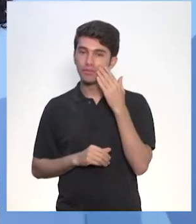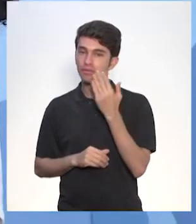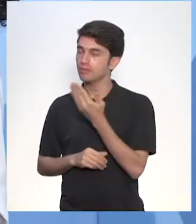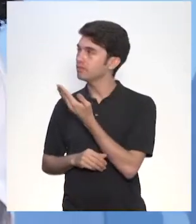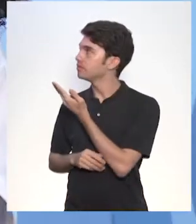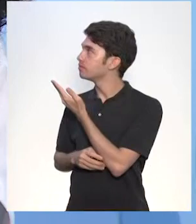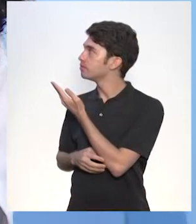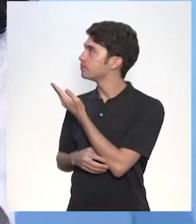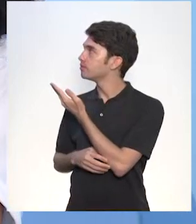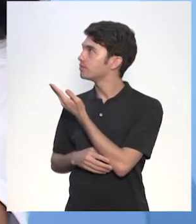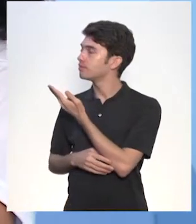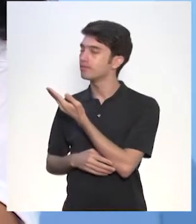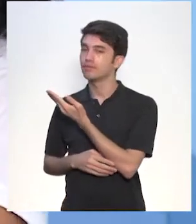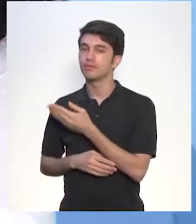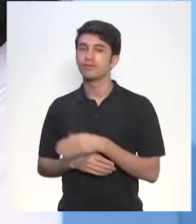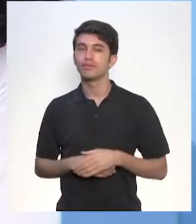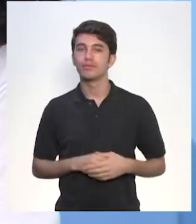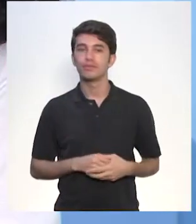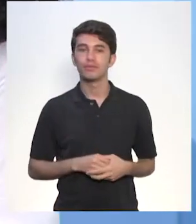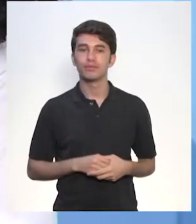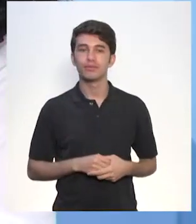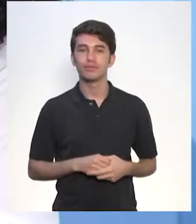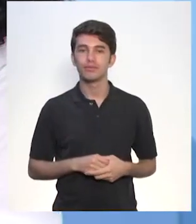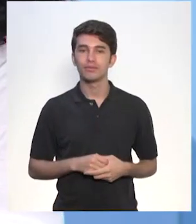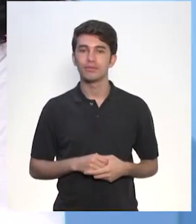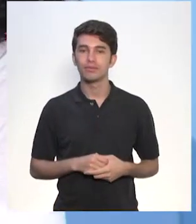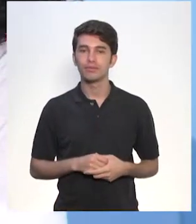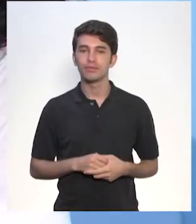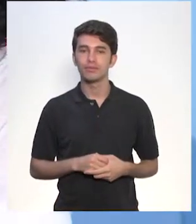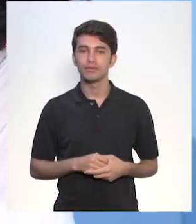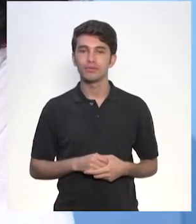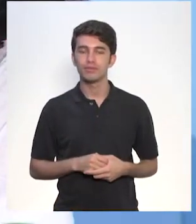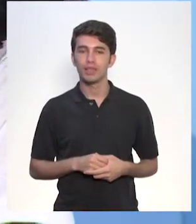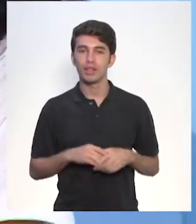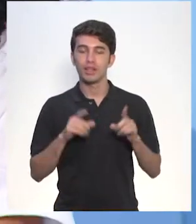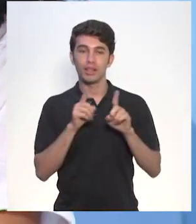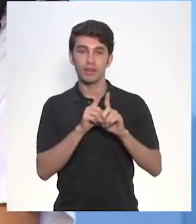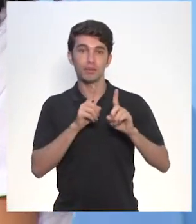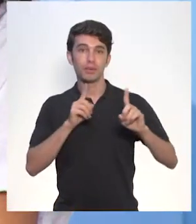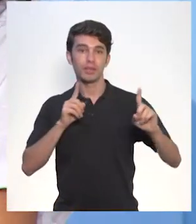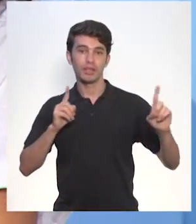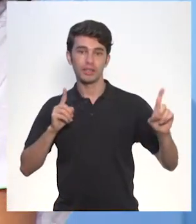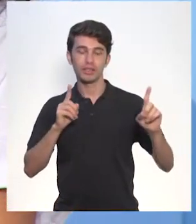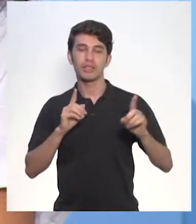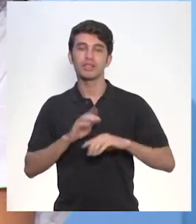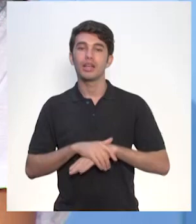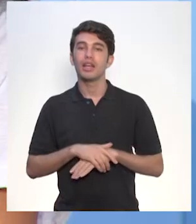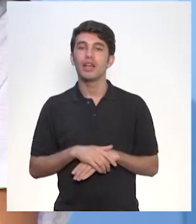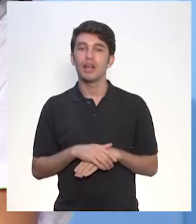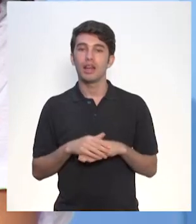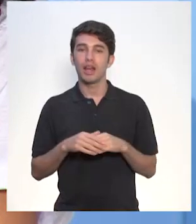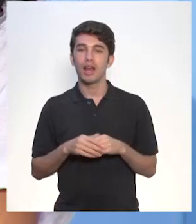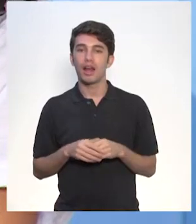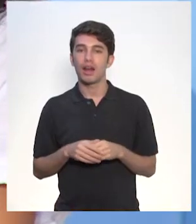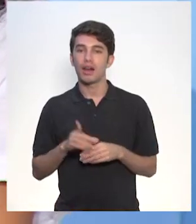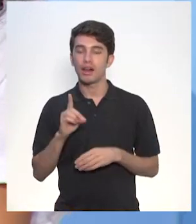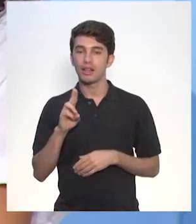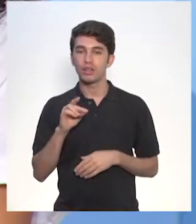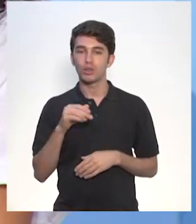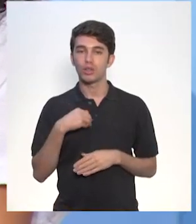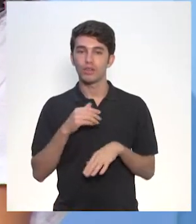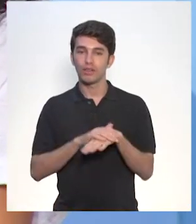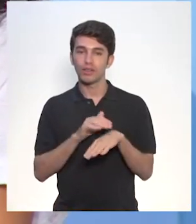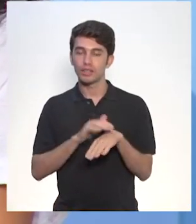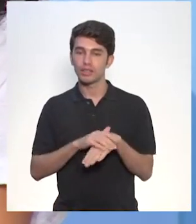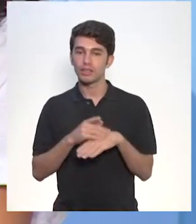gente manter a distância aqui das nossas aulas de protocolo. Tá? Então, depois de fazer com a